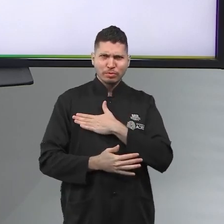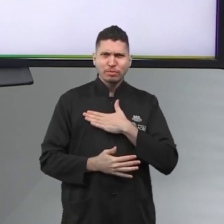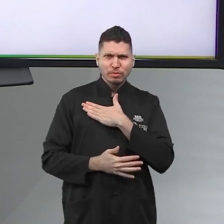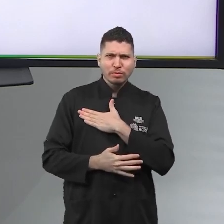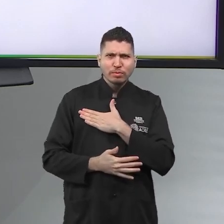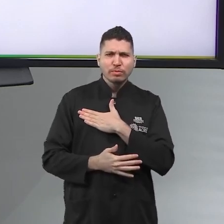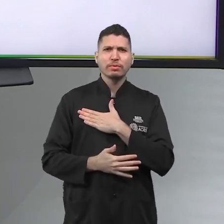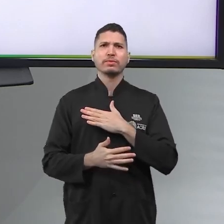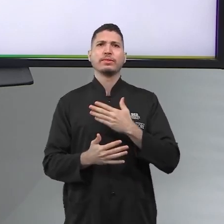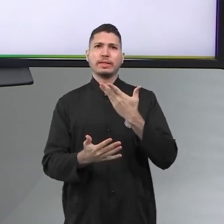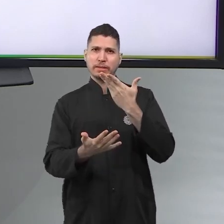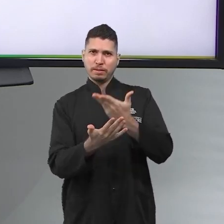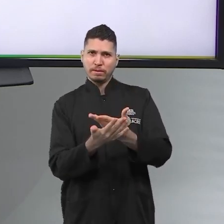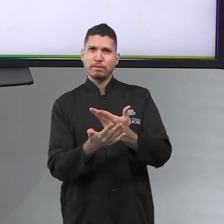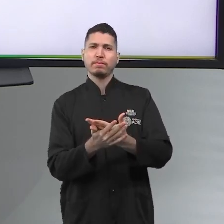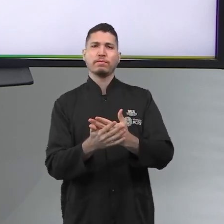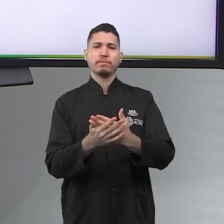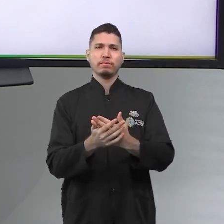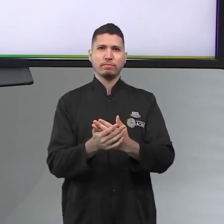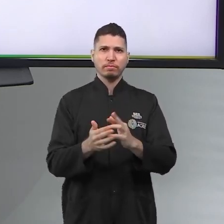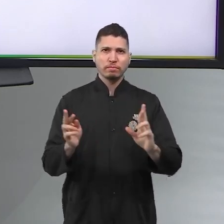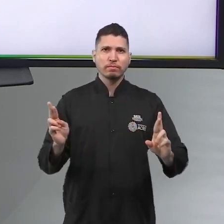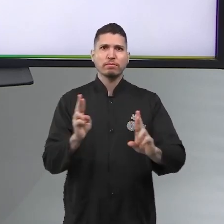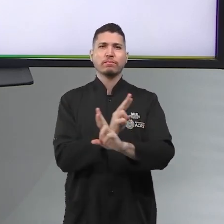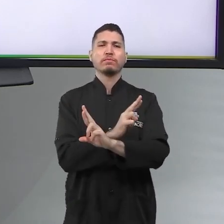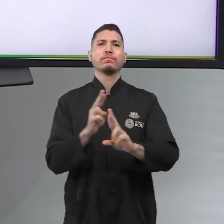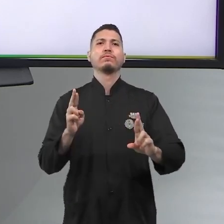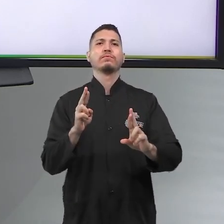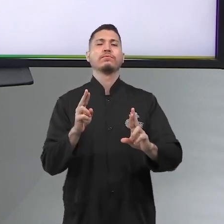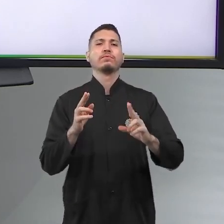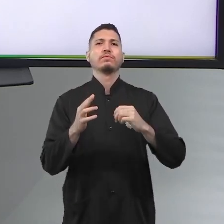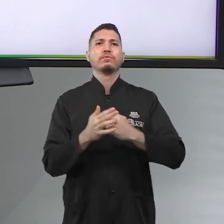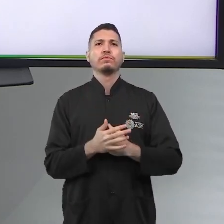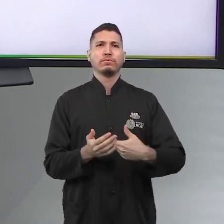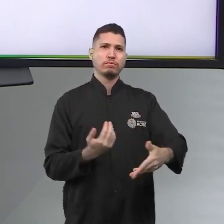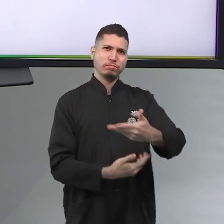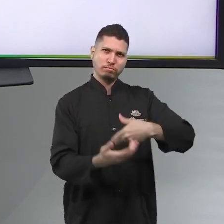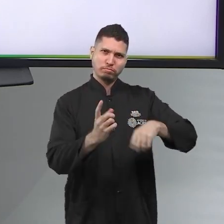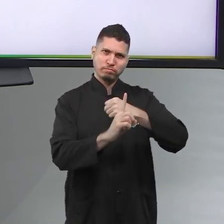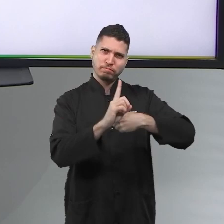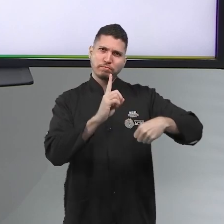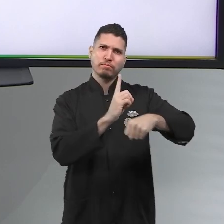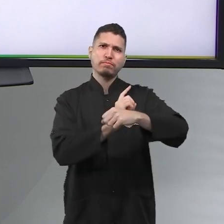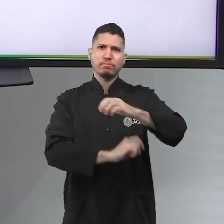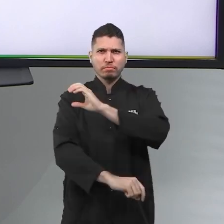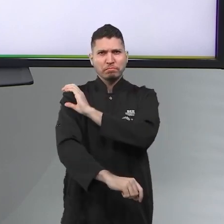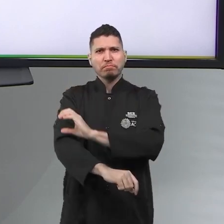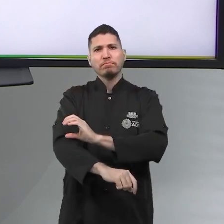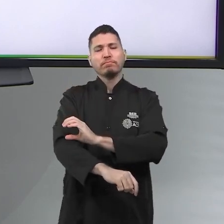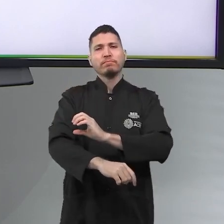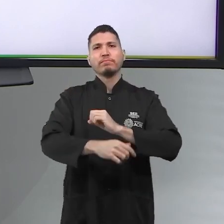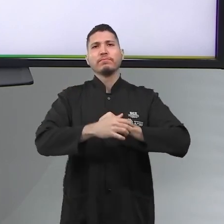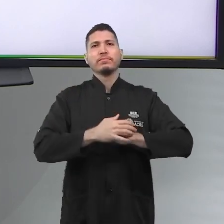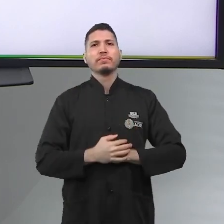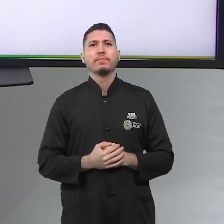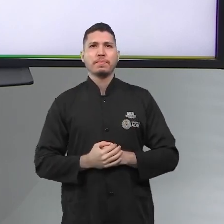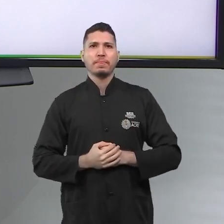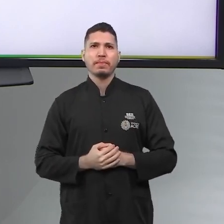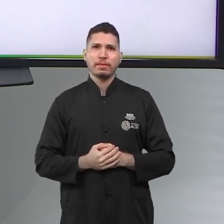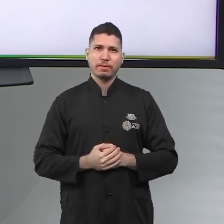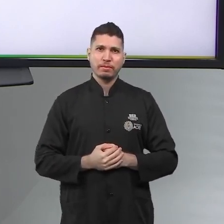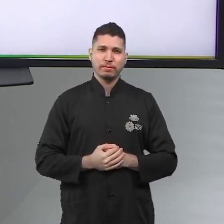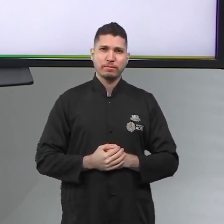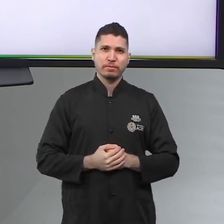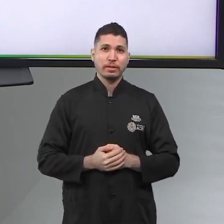desta videoaula a respeito do processo de socialização e também da cultura? Que bom! Agora eu peço